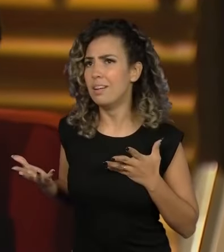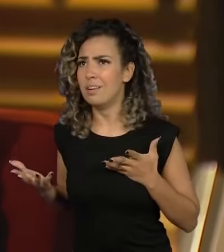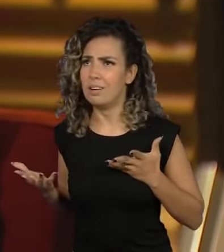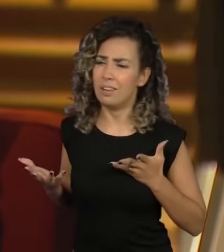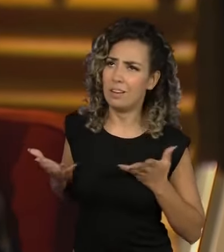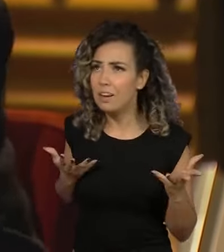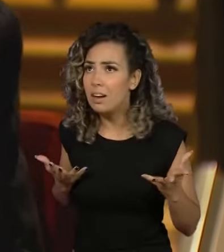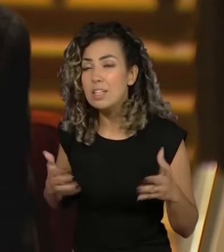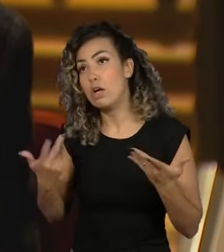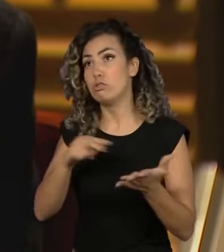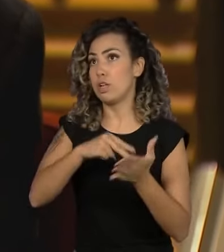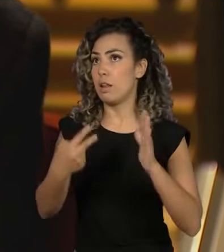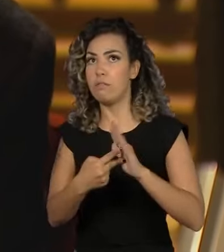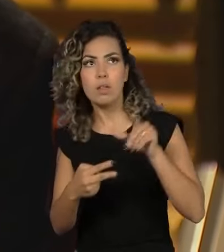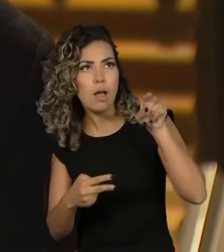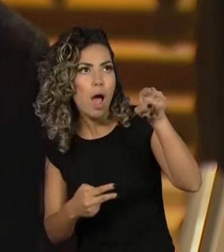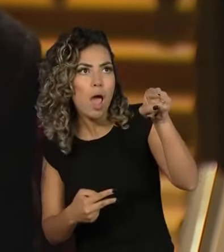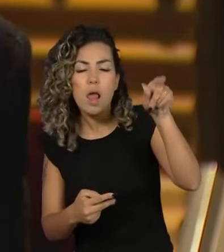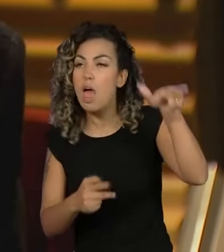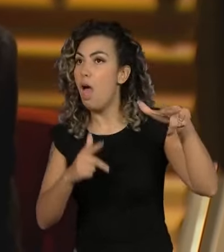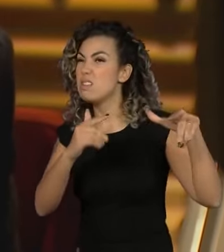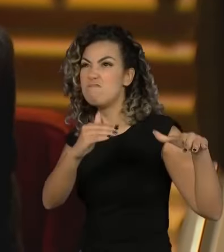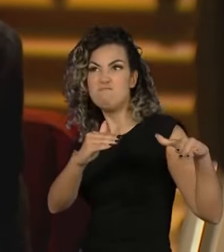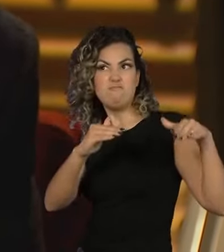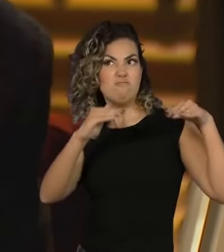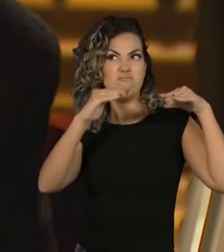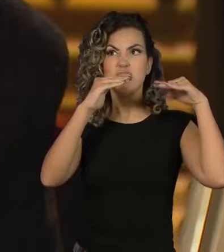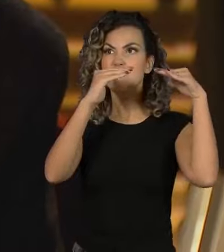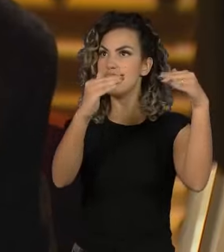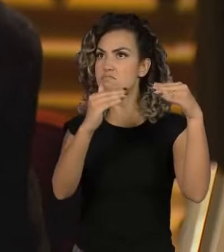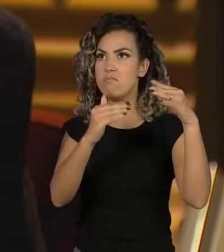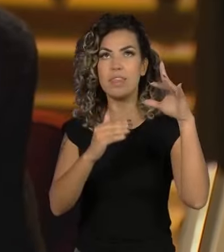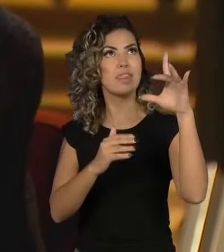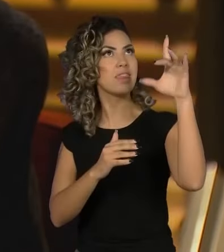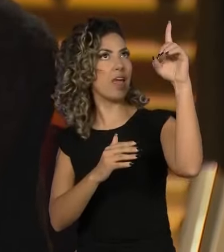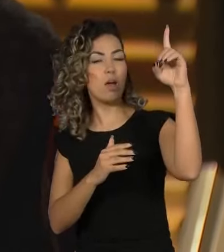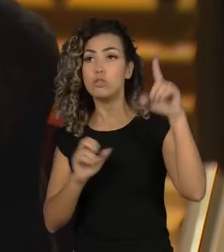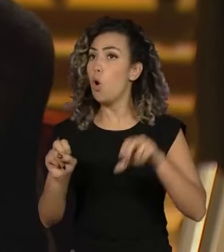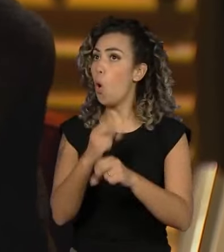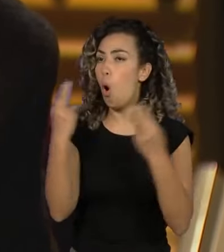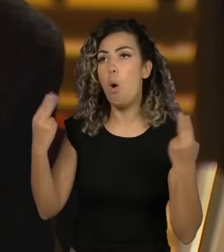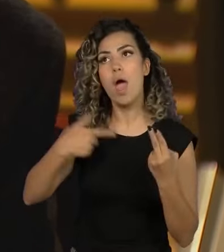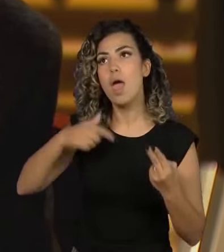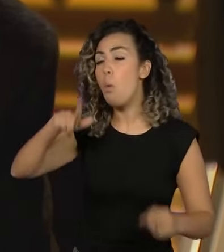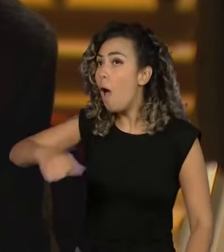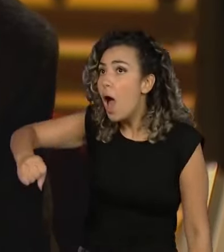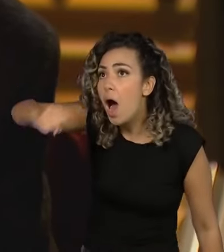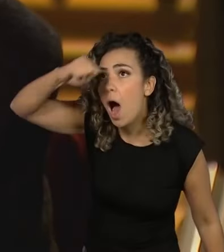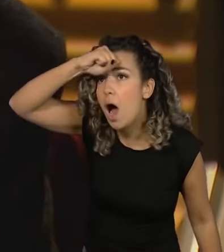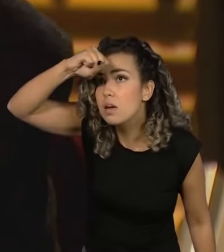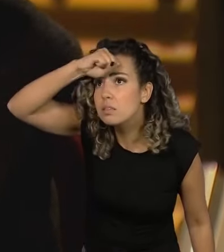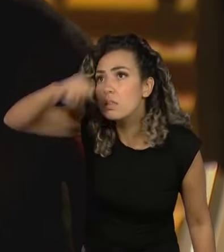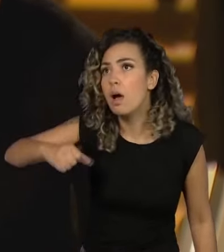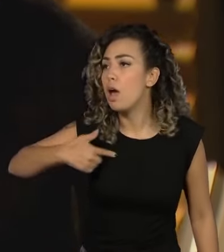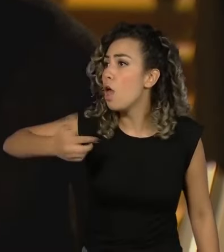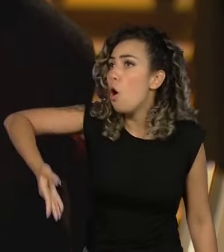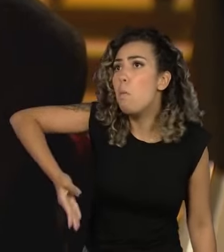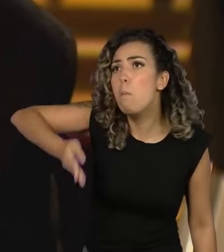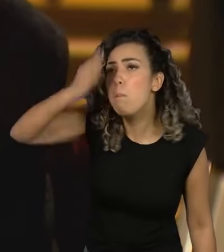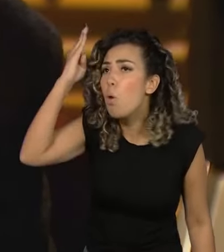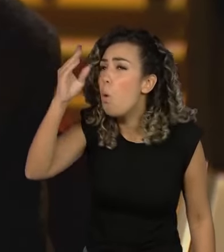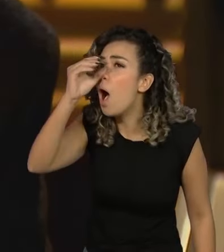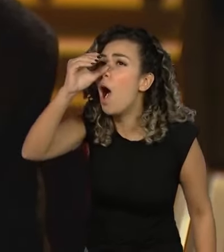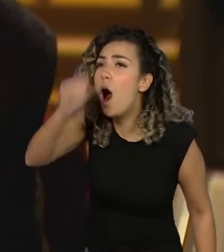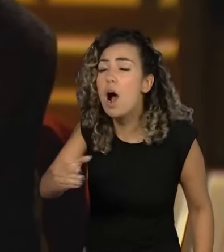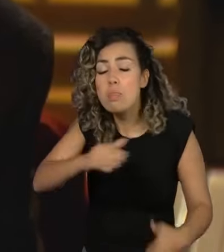é Fodástico No Limite do divino ou eu sou uma anta mas assim abaixo do